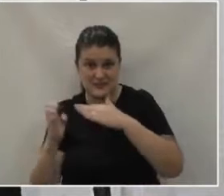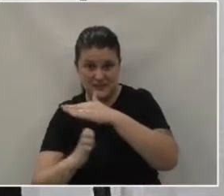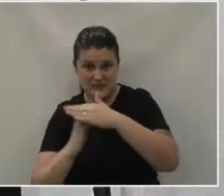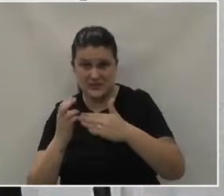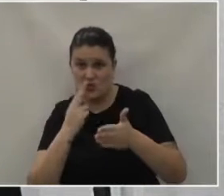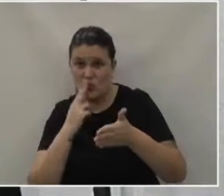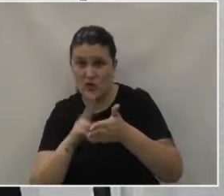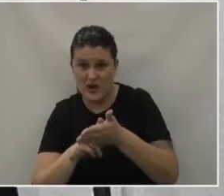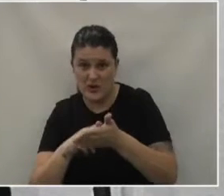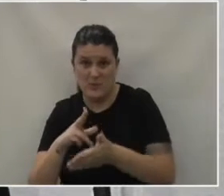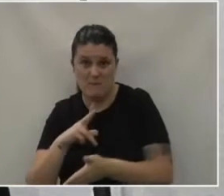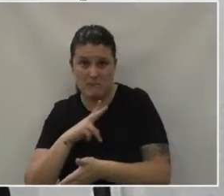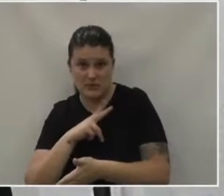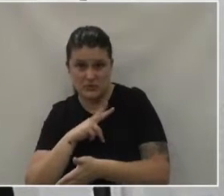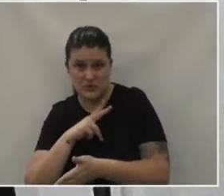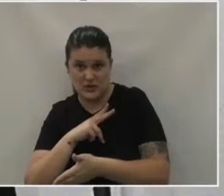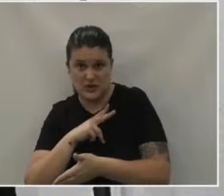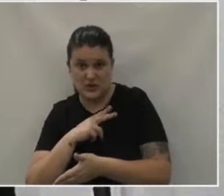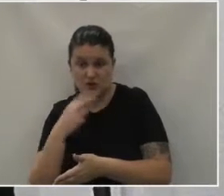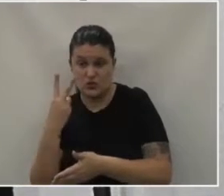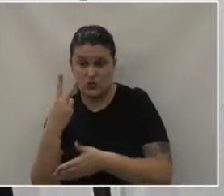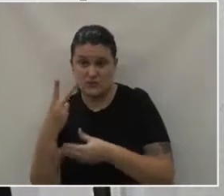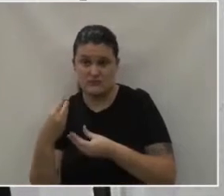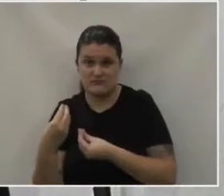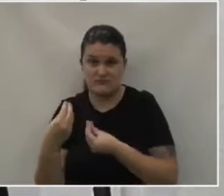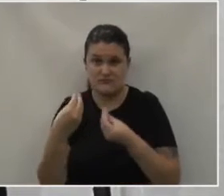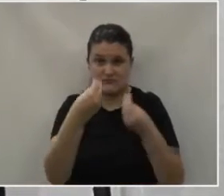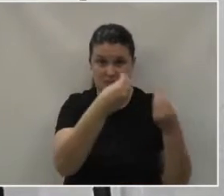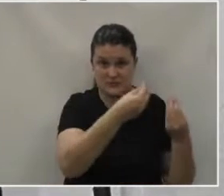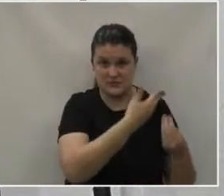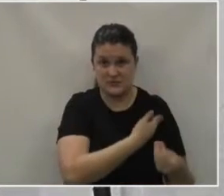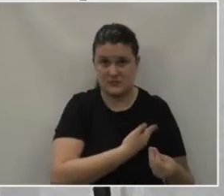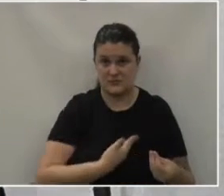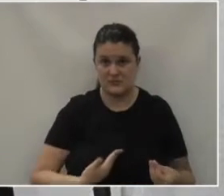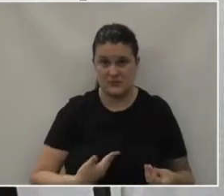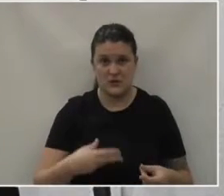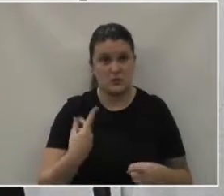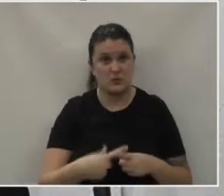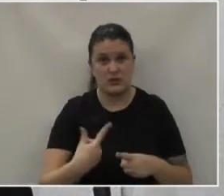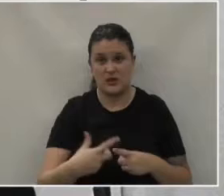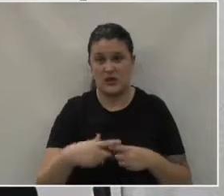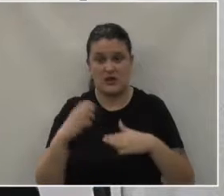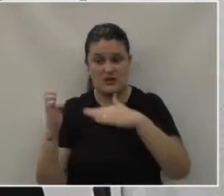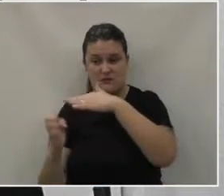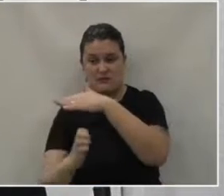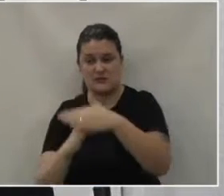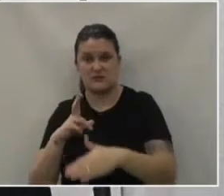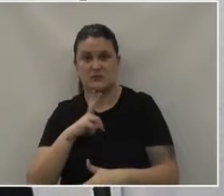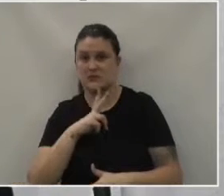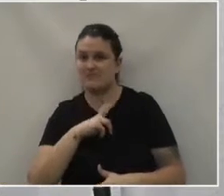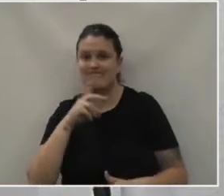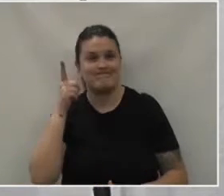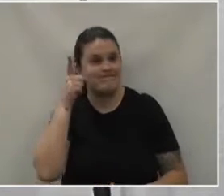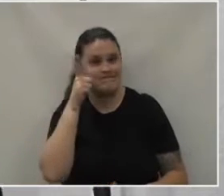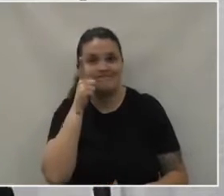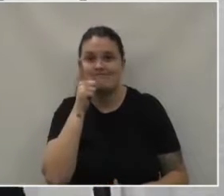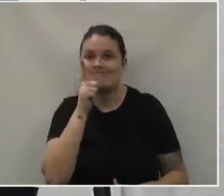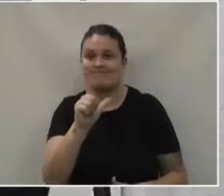privatizados, 2 foram devolvidos para o poder público, porque a iniciativa privada não